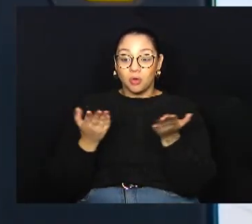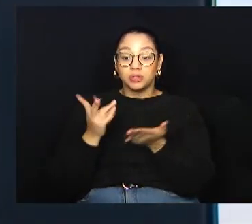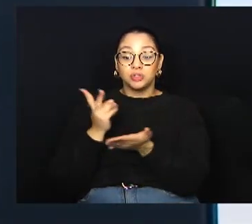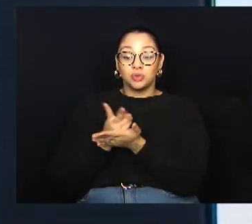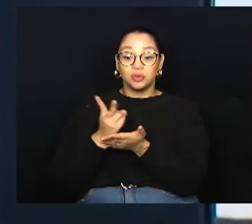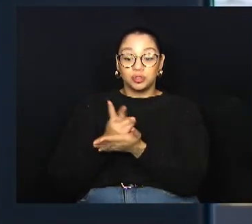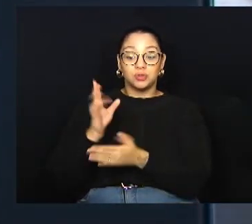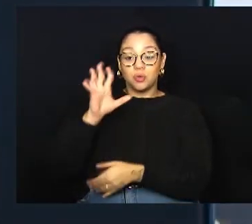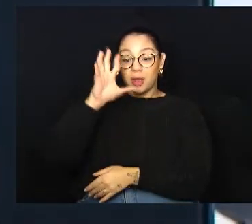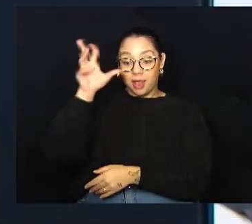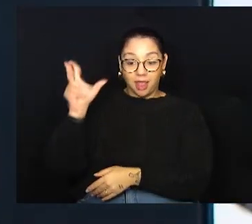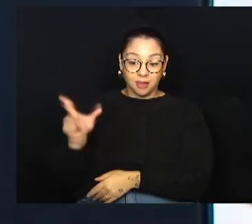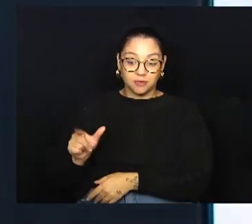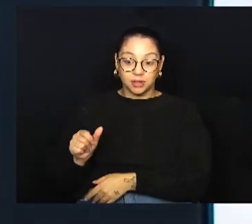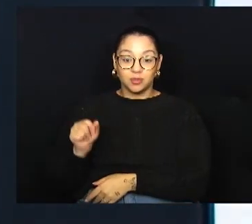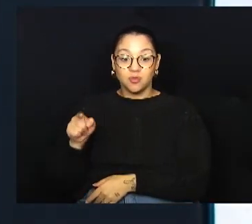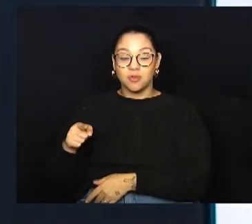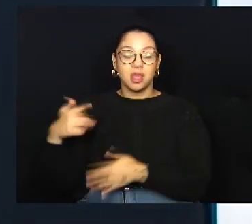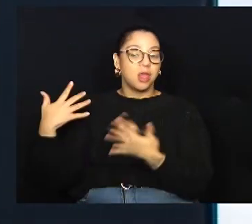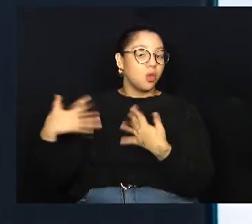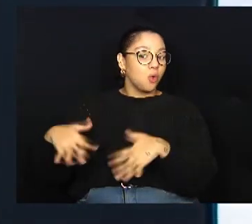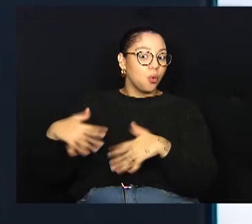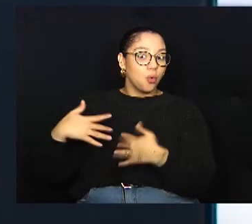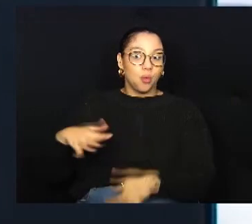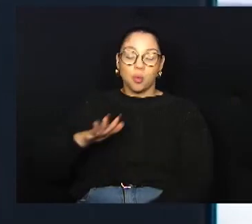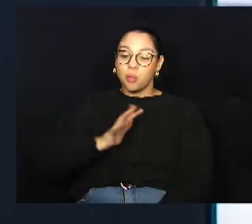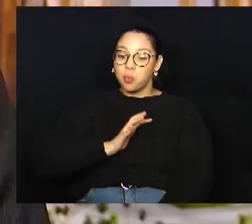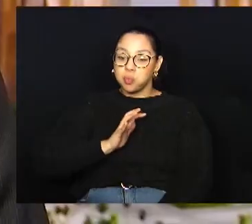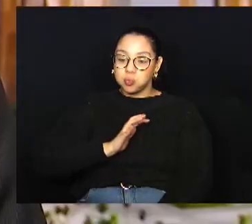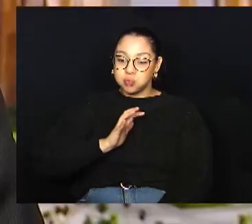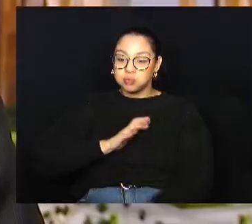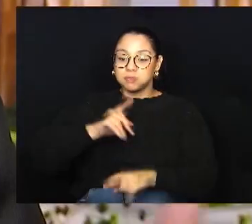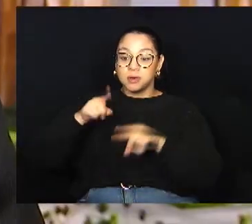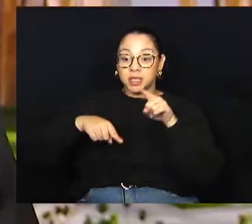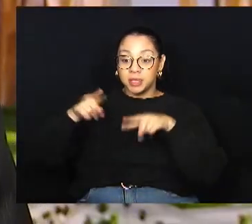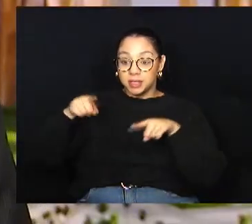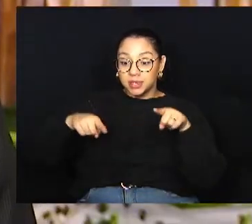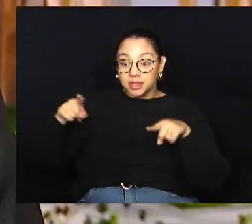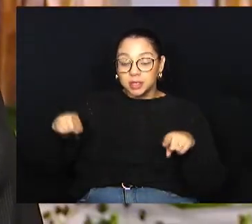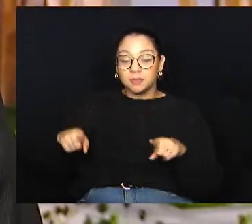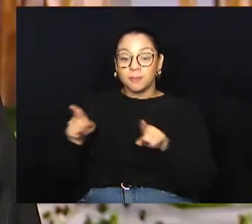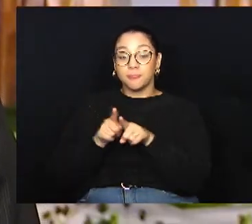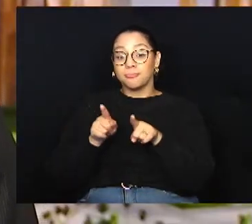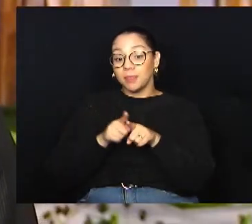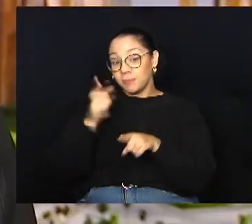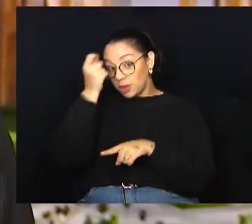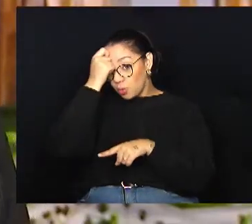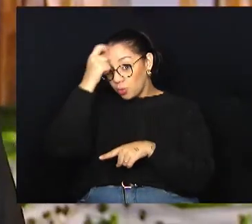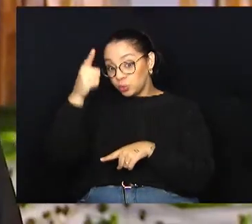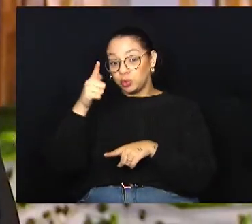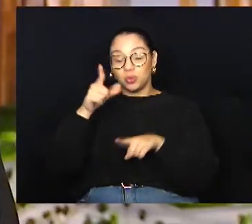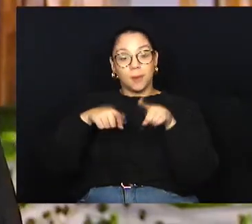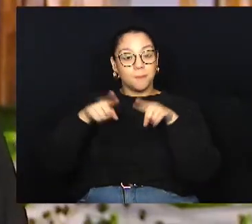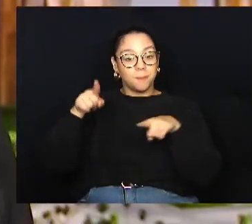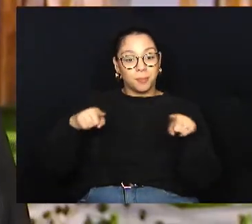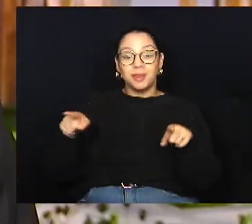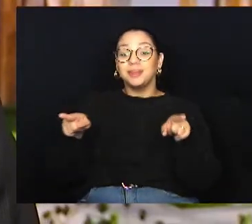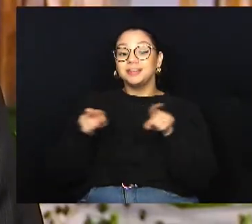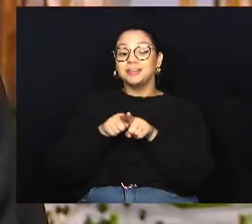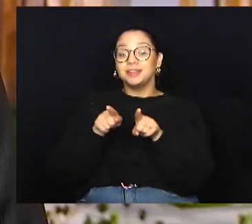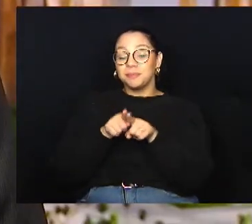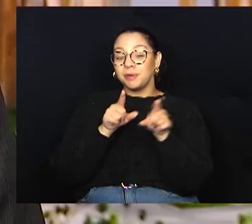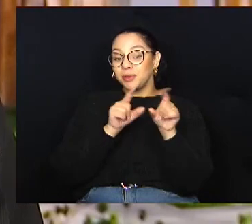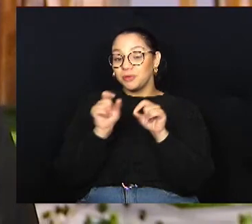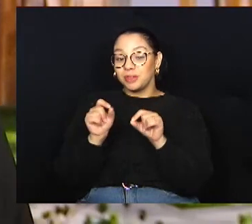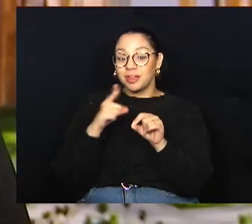um continente riquíssimo, diverso, né, múltiplas culturas também, mas também que está